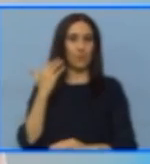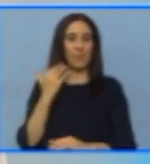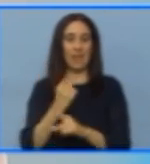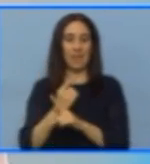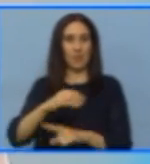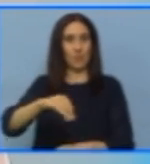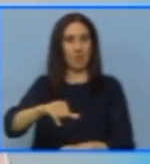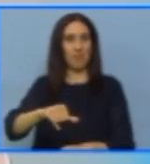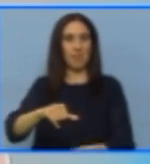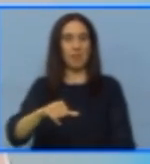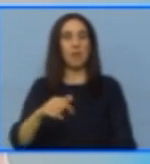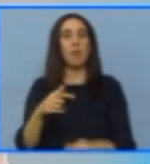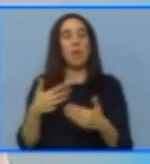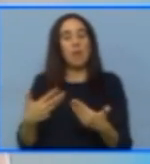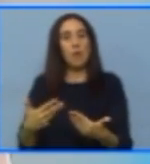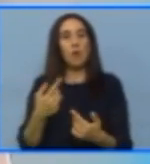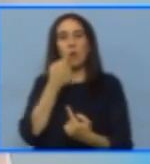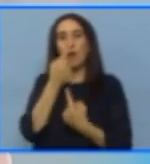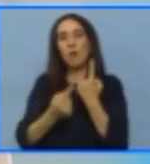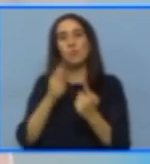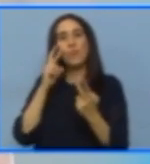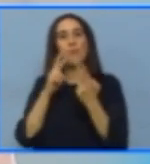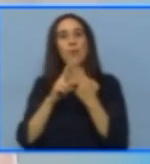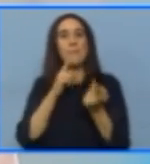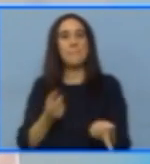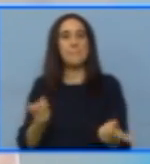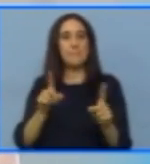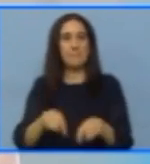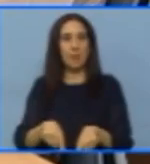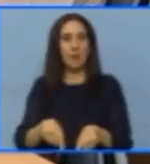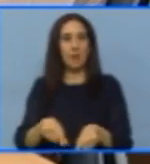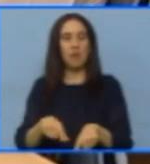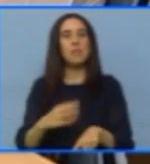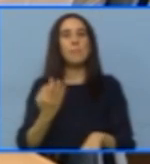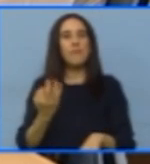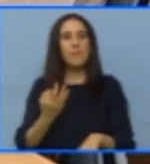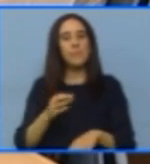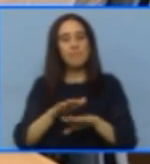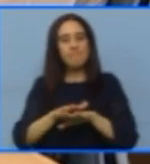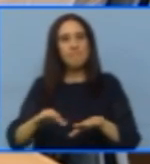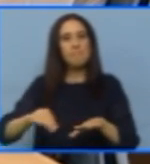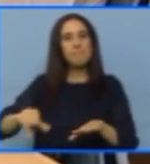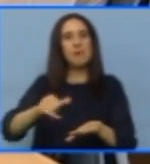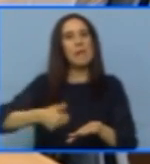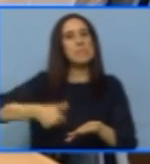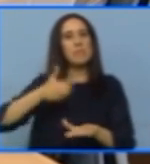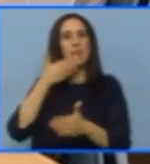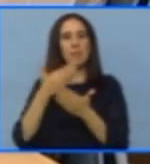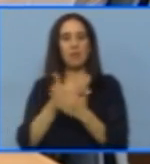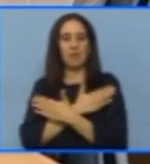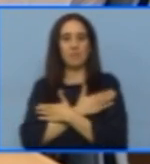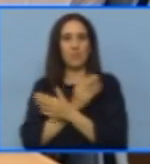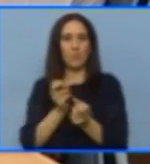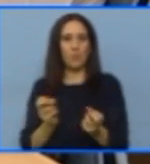mesmo local, e agora alguns deles vão reencontrar-se, e também é o palco ideal para construirmos novas